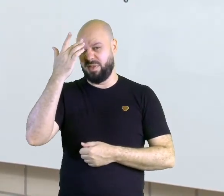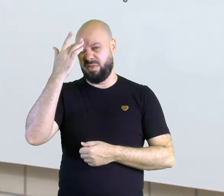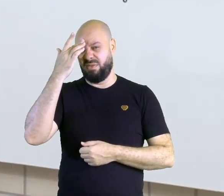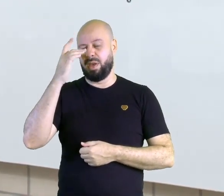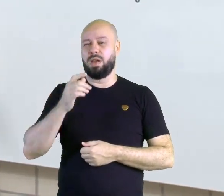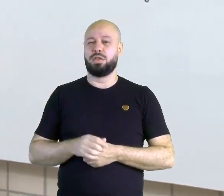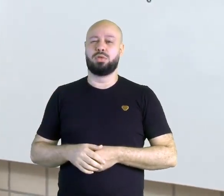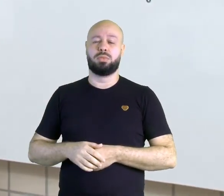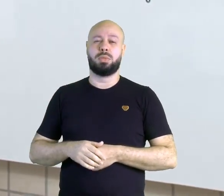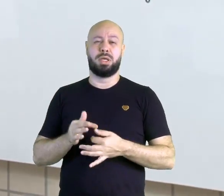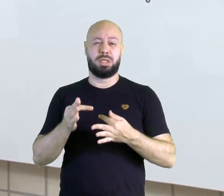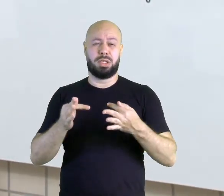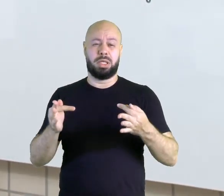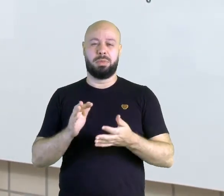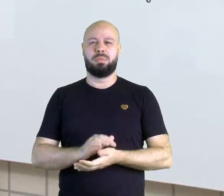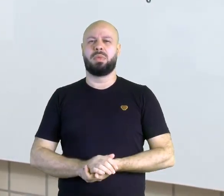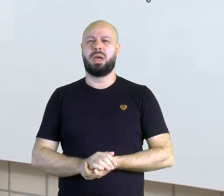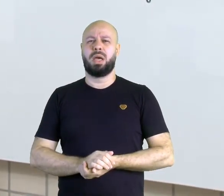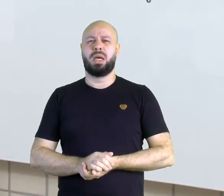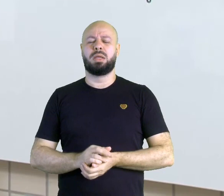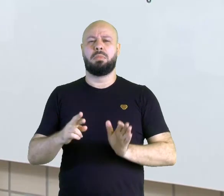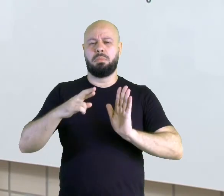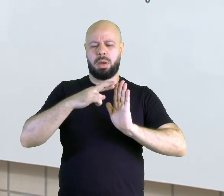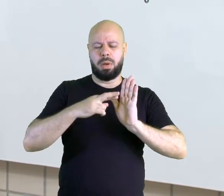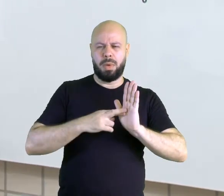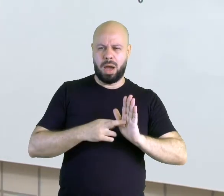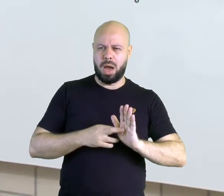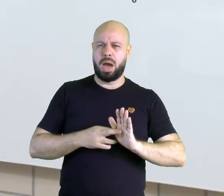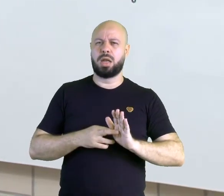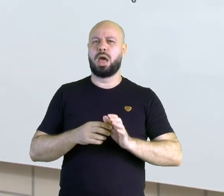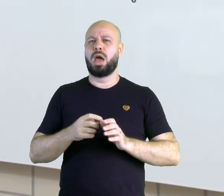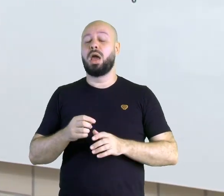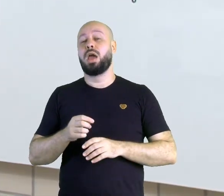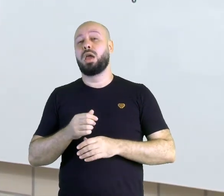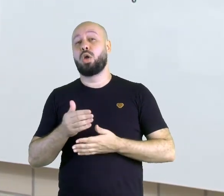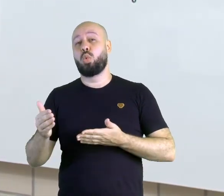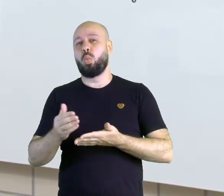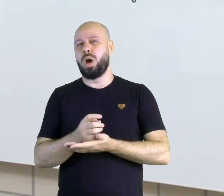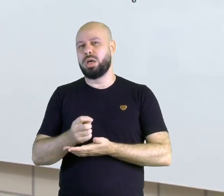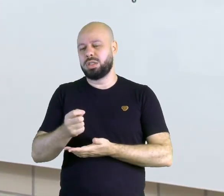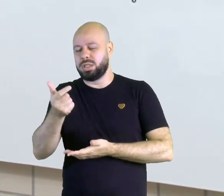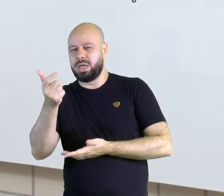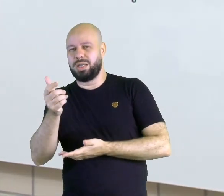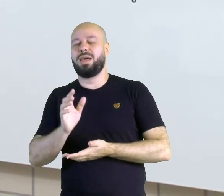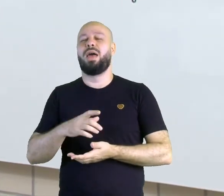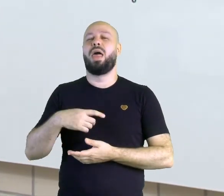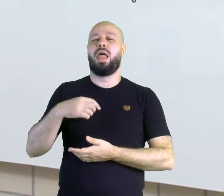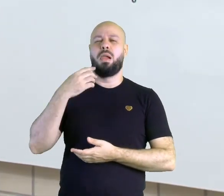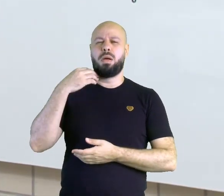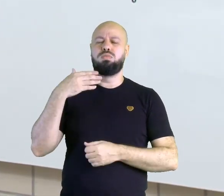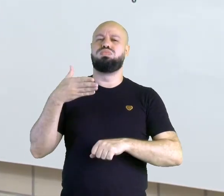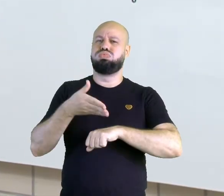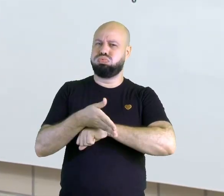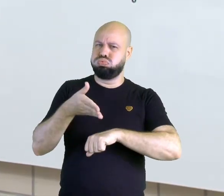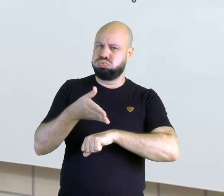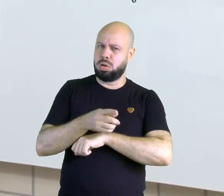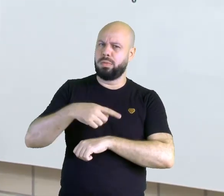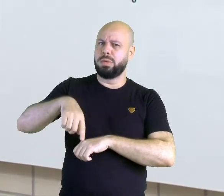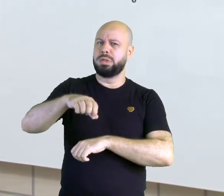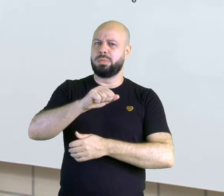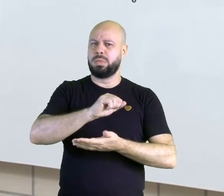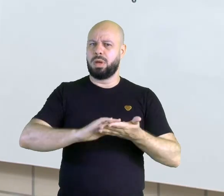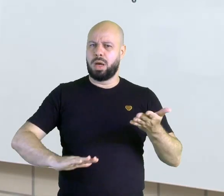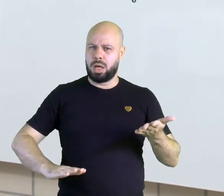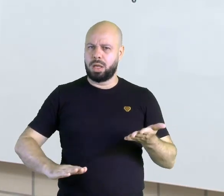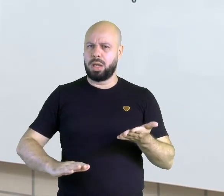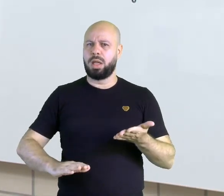as exceções que vocês não terão dificuldade nenhuma, ok? No mais, eu espero que vocês estejam acessando a plataforma, fazendo as atividades, cumprindo